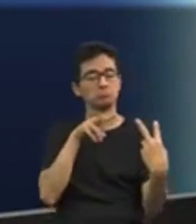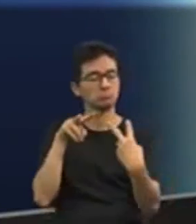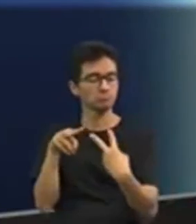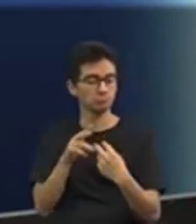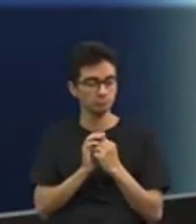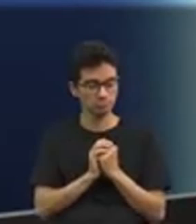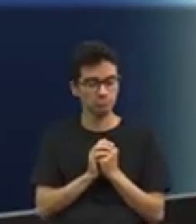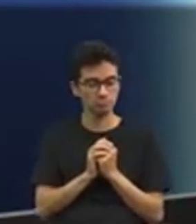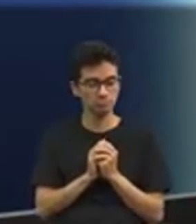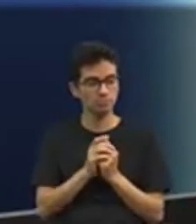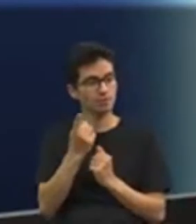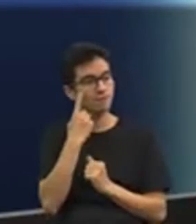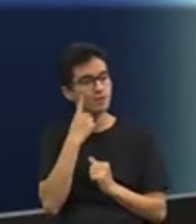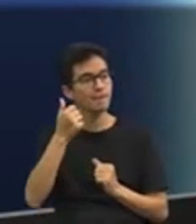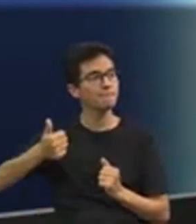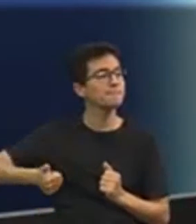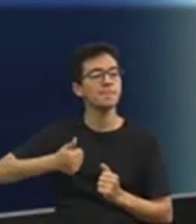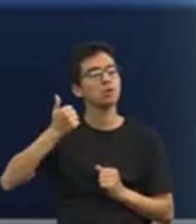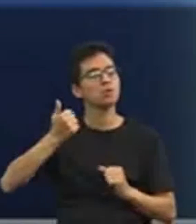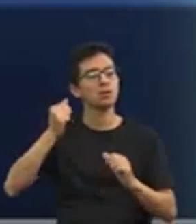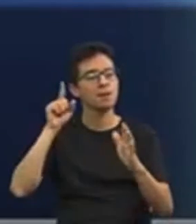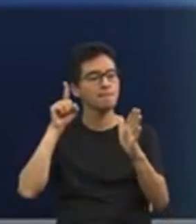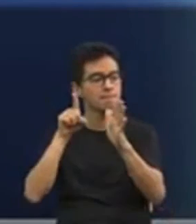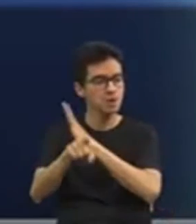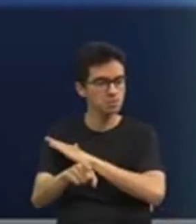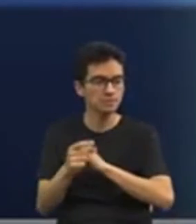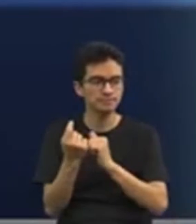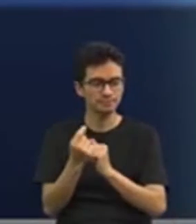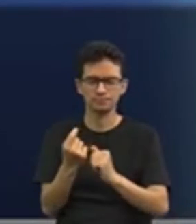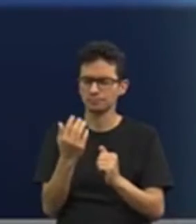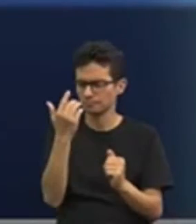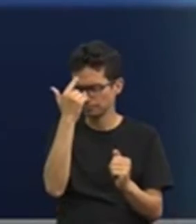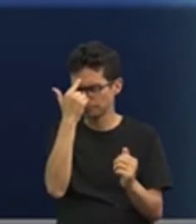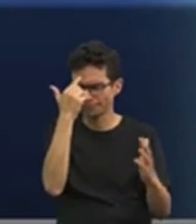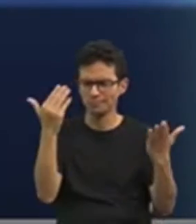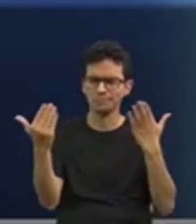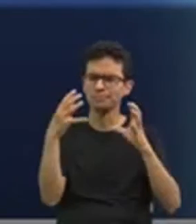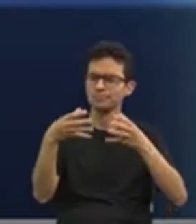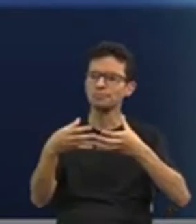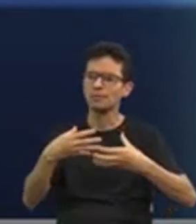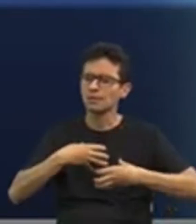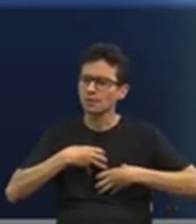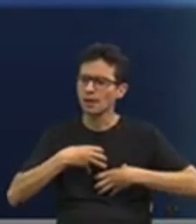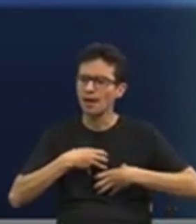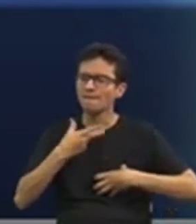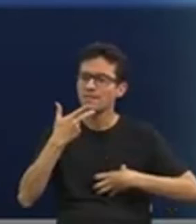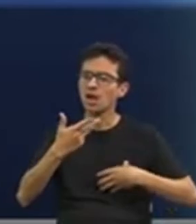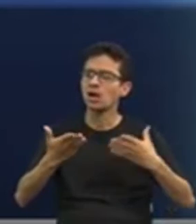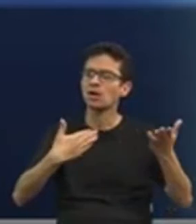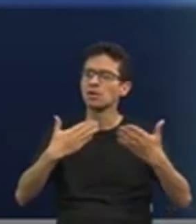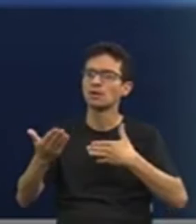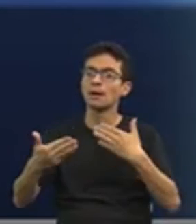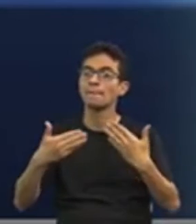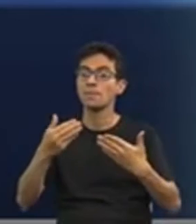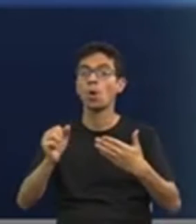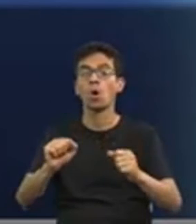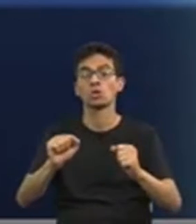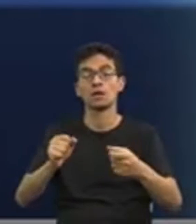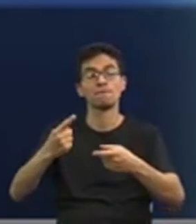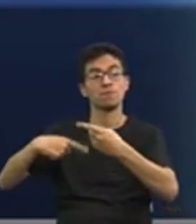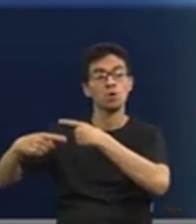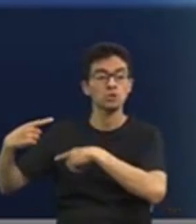uma olhadinha na questão por considerando que a comparação entre os modos de falar Pode ser fonte